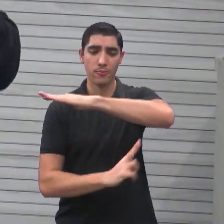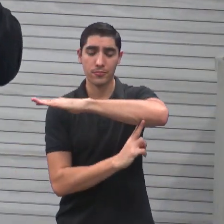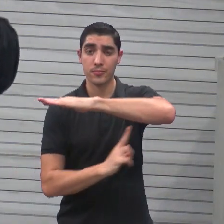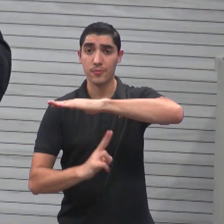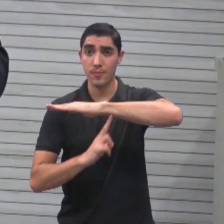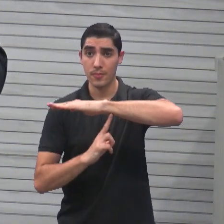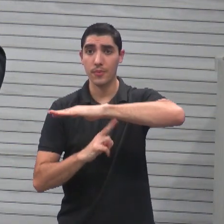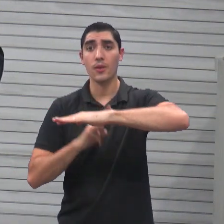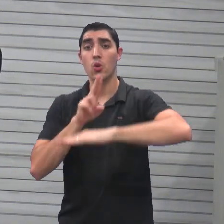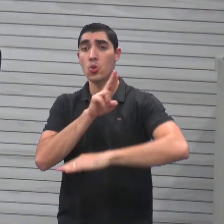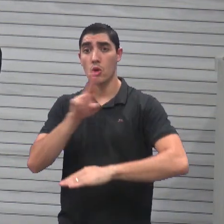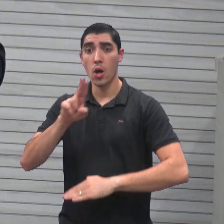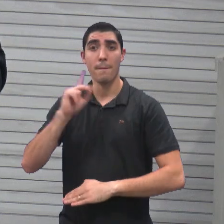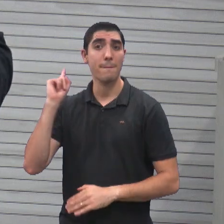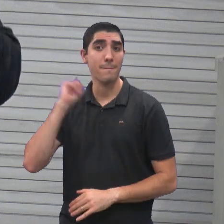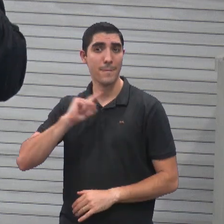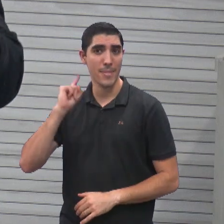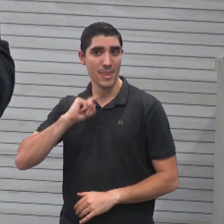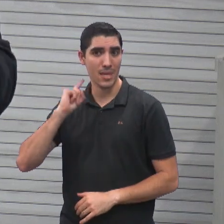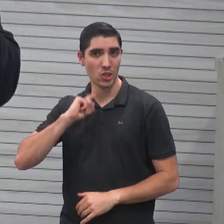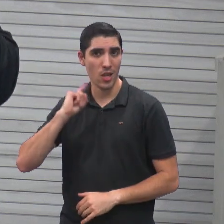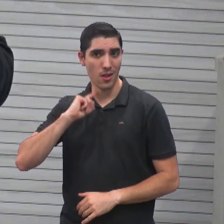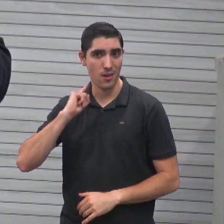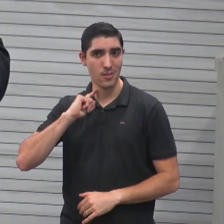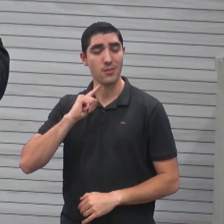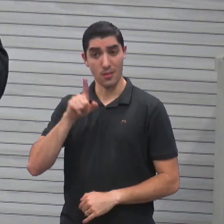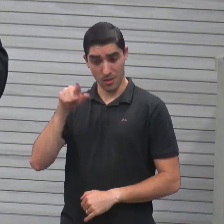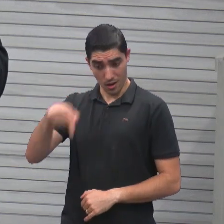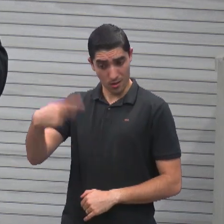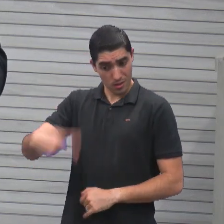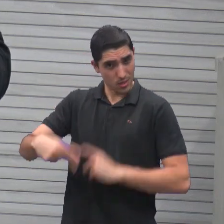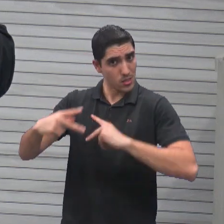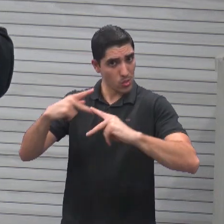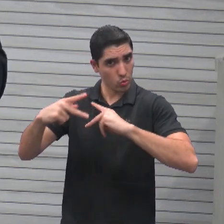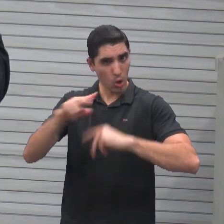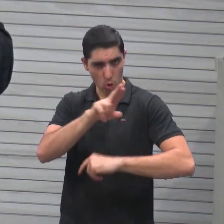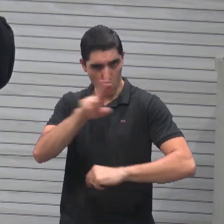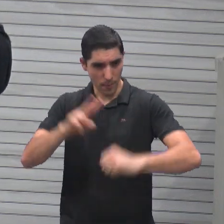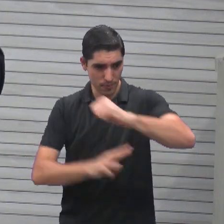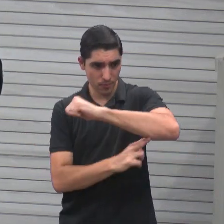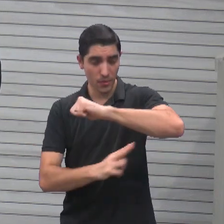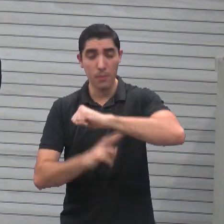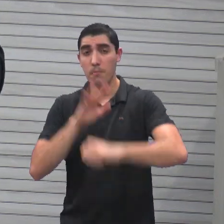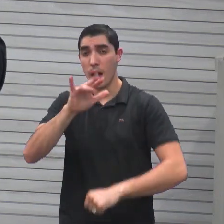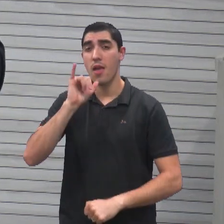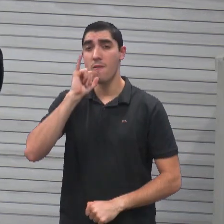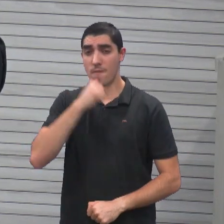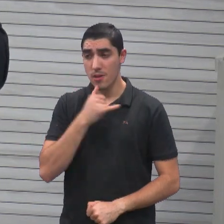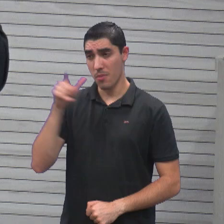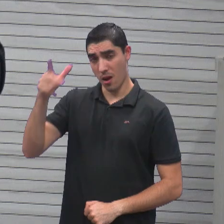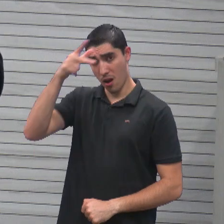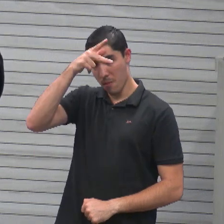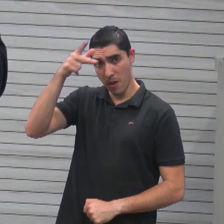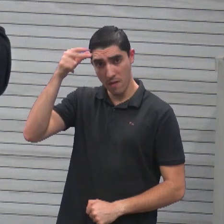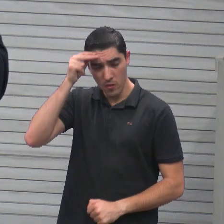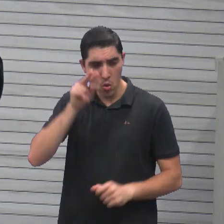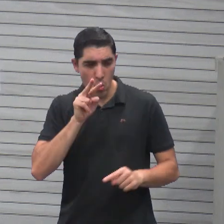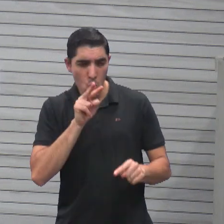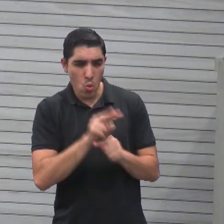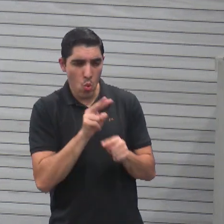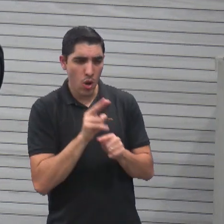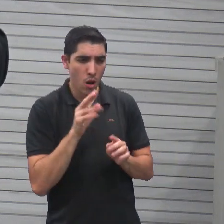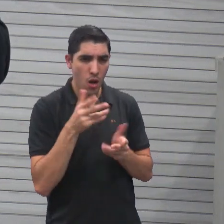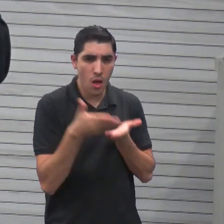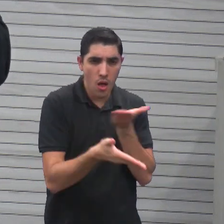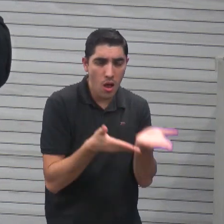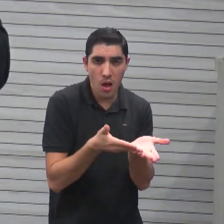digo infelizmente, a Prefeitura de São José dos Campos não está dando a atenção necessária à